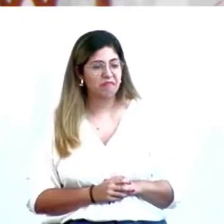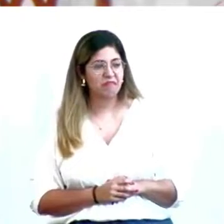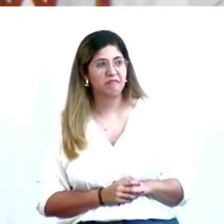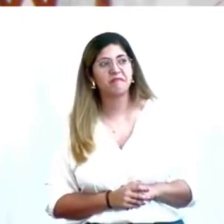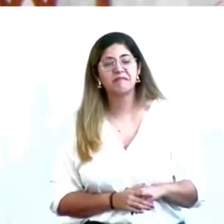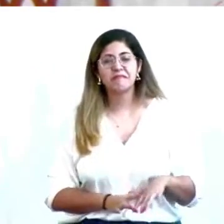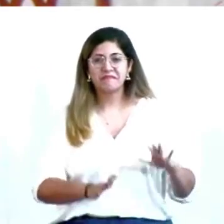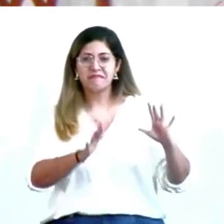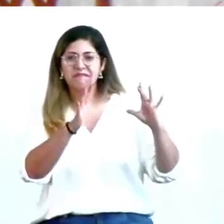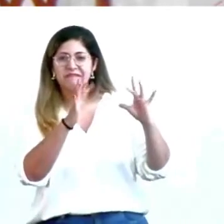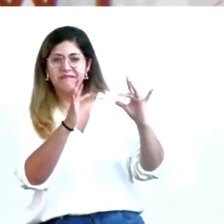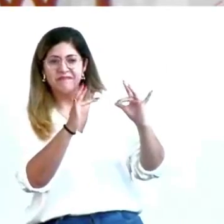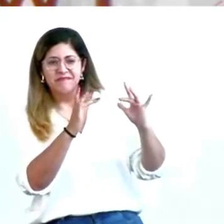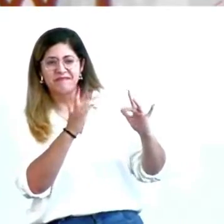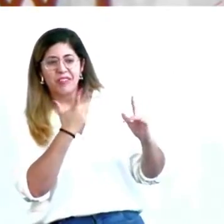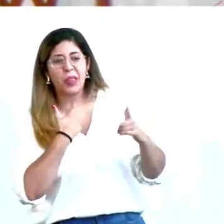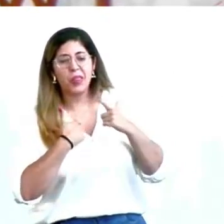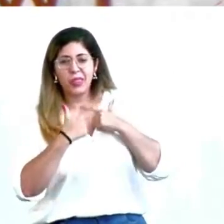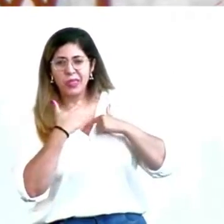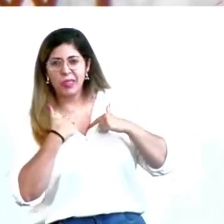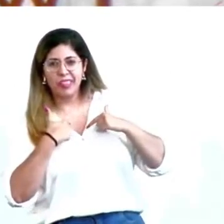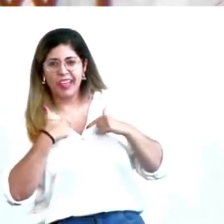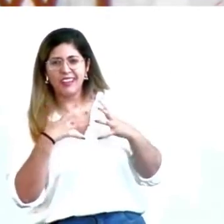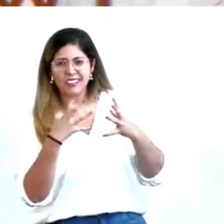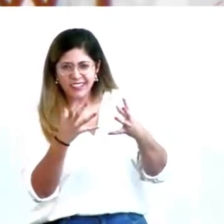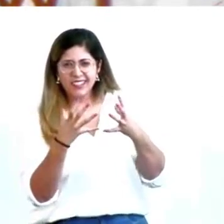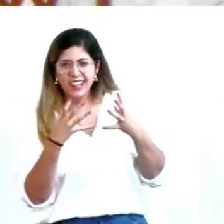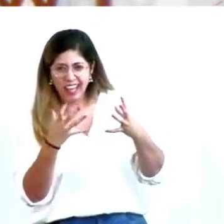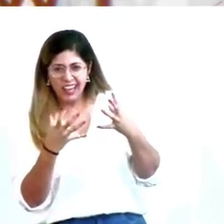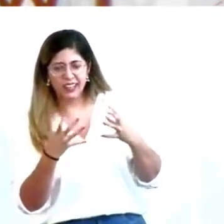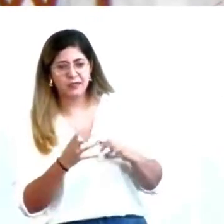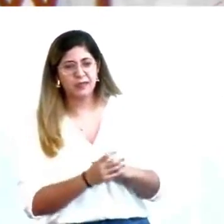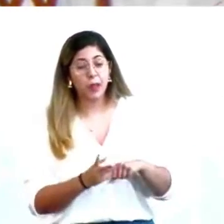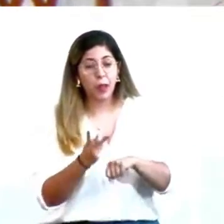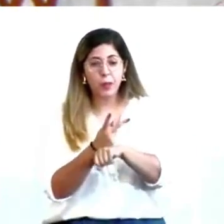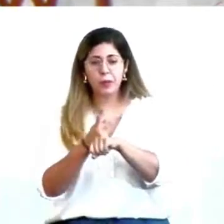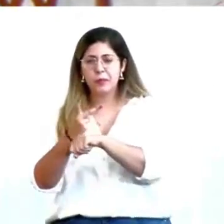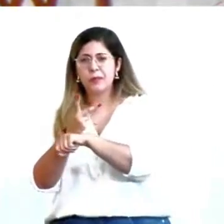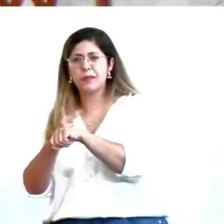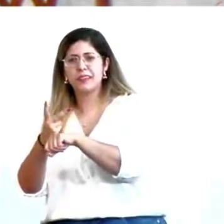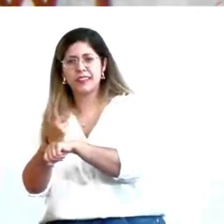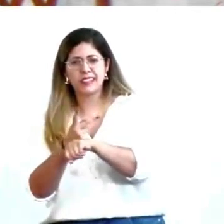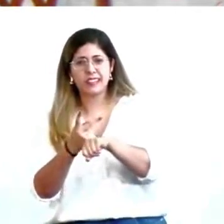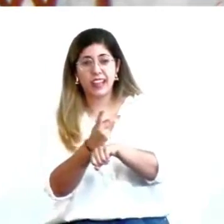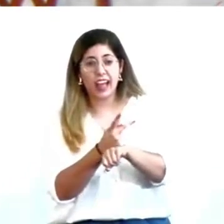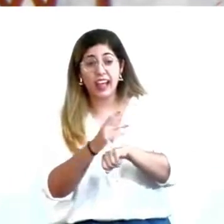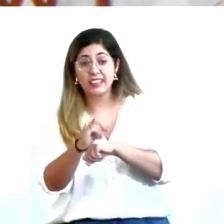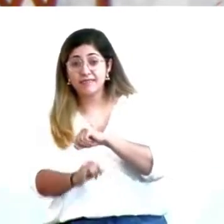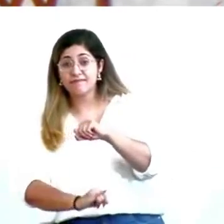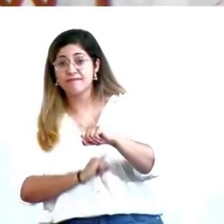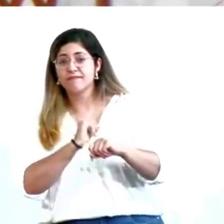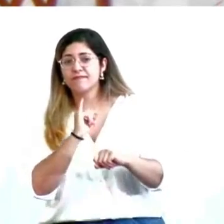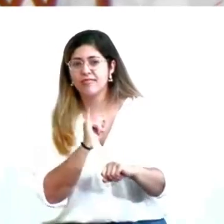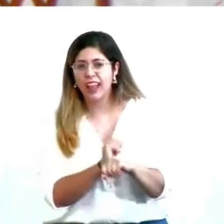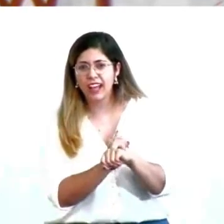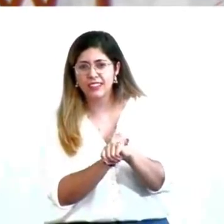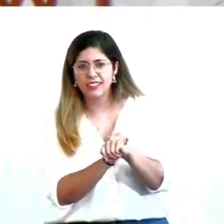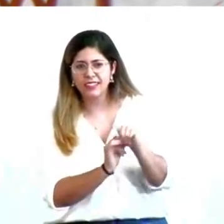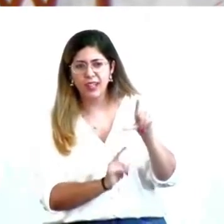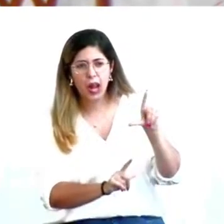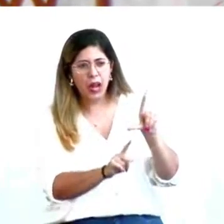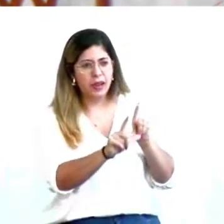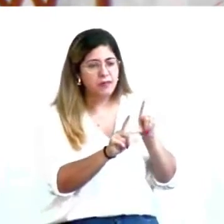Olhando, mas sabendo que não podemos ter, então passamos a buscar isso na internet, nas